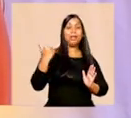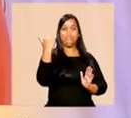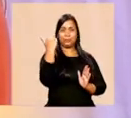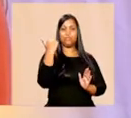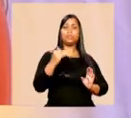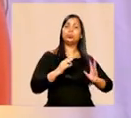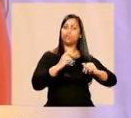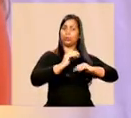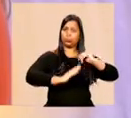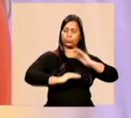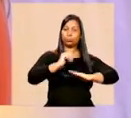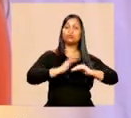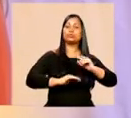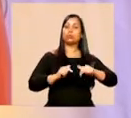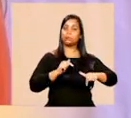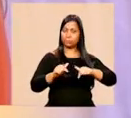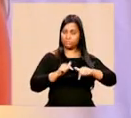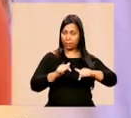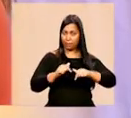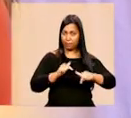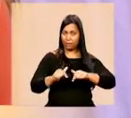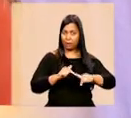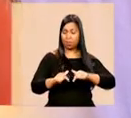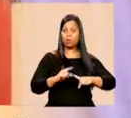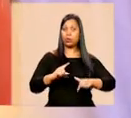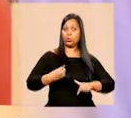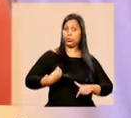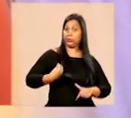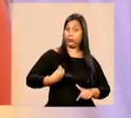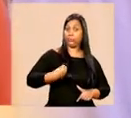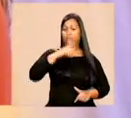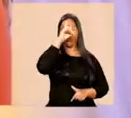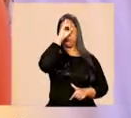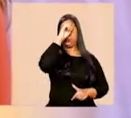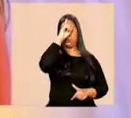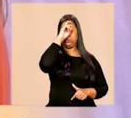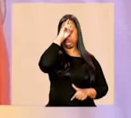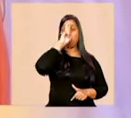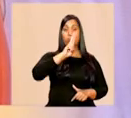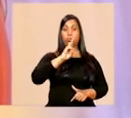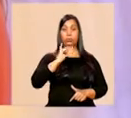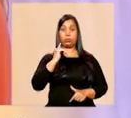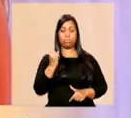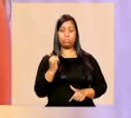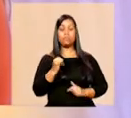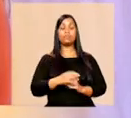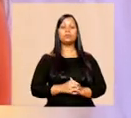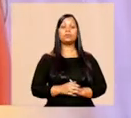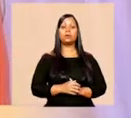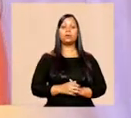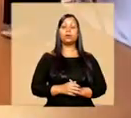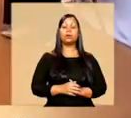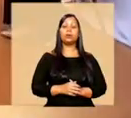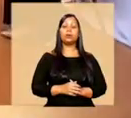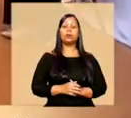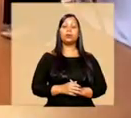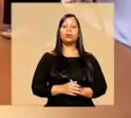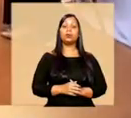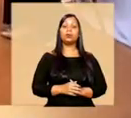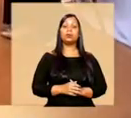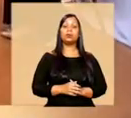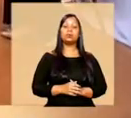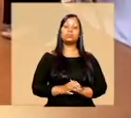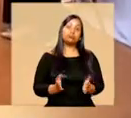de tudo, todo profissional que trabalha com isso, ou mesmo os que estão dentro das UTIs, né, os nossos parceiros,